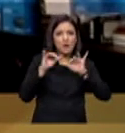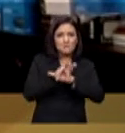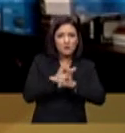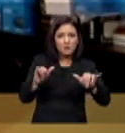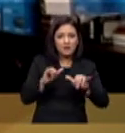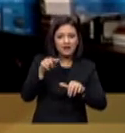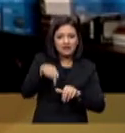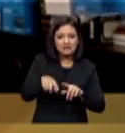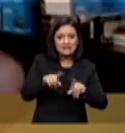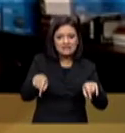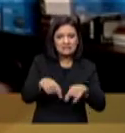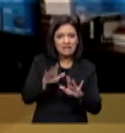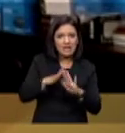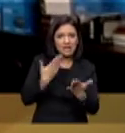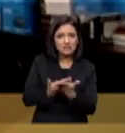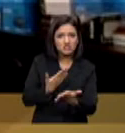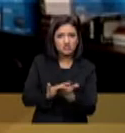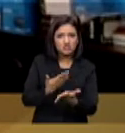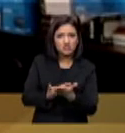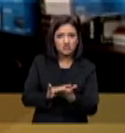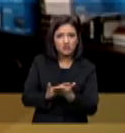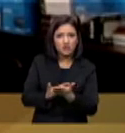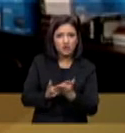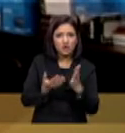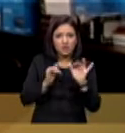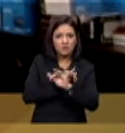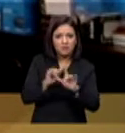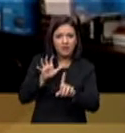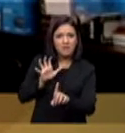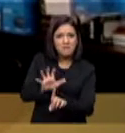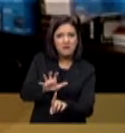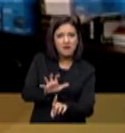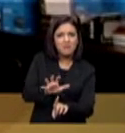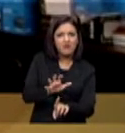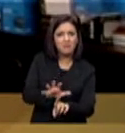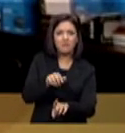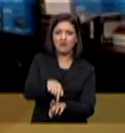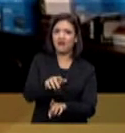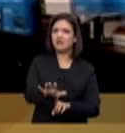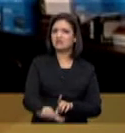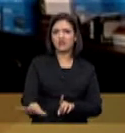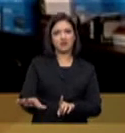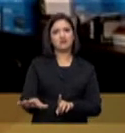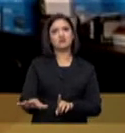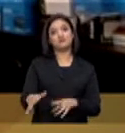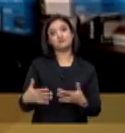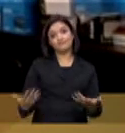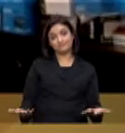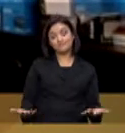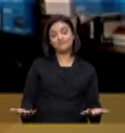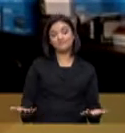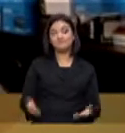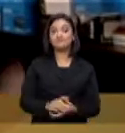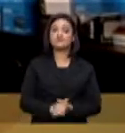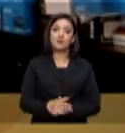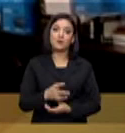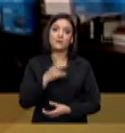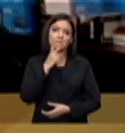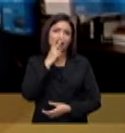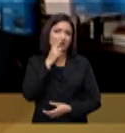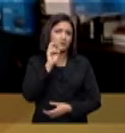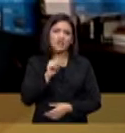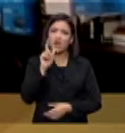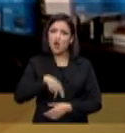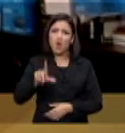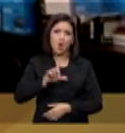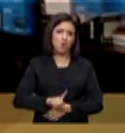sala de aula vai interferir na formação dessa criança? Parece, com todo respeito, que isso é patente, que isso